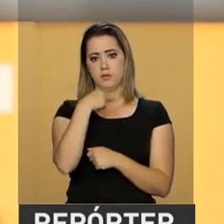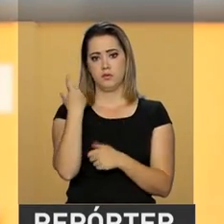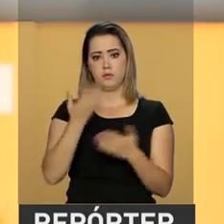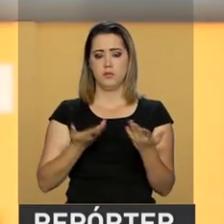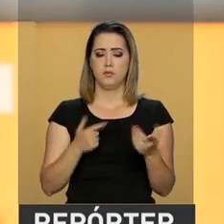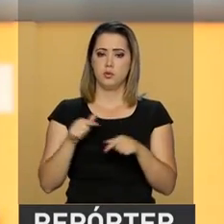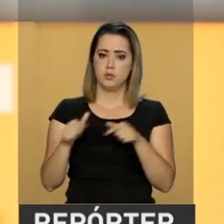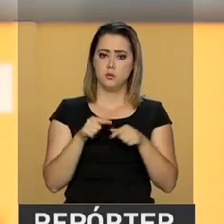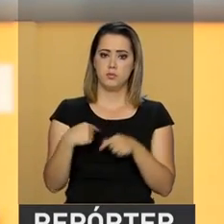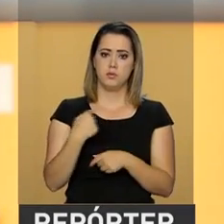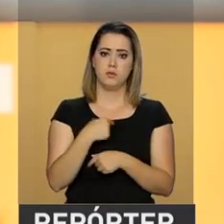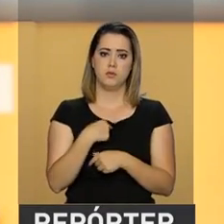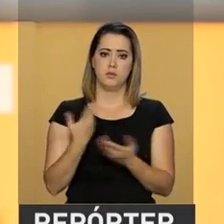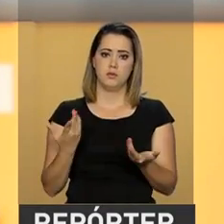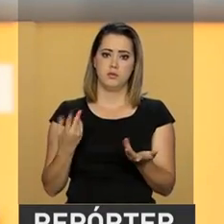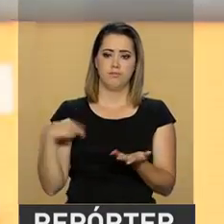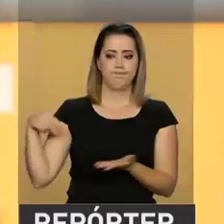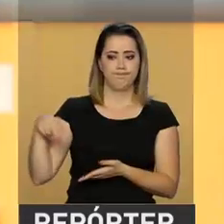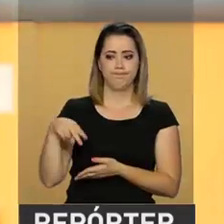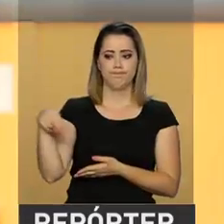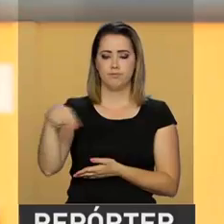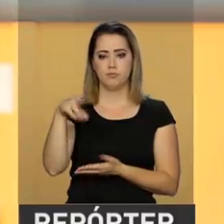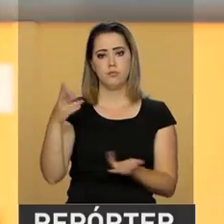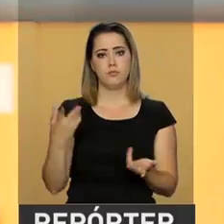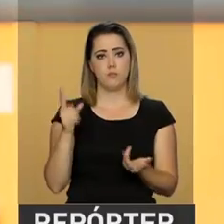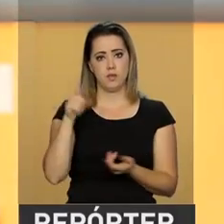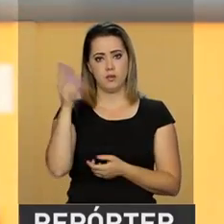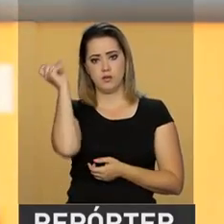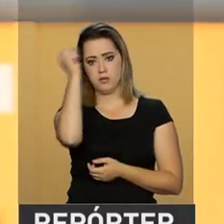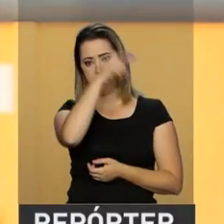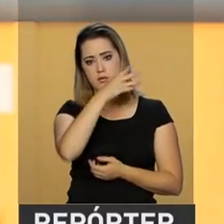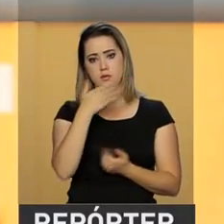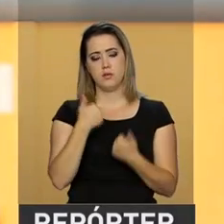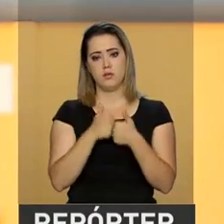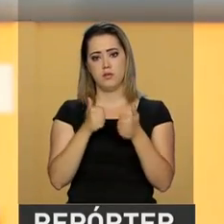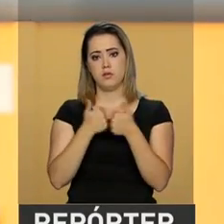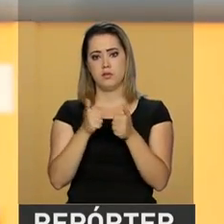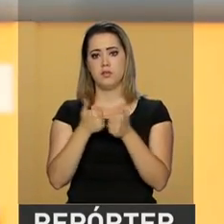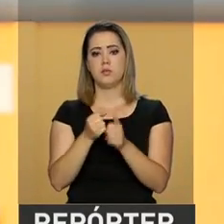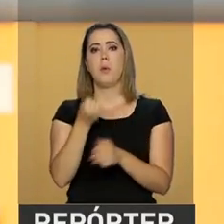serviço dele e eu não ia dar para mim vir. E ficava difícil, o transporte está ajudando muito.